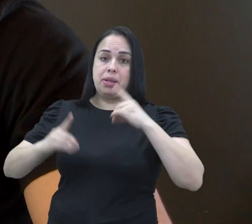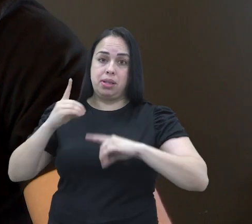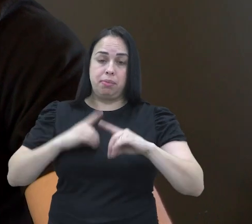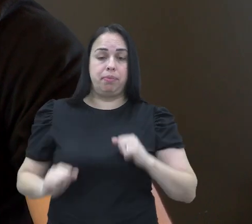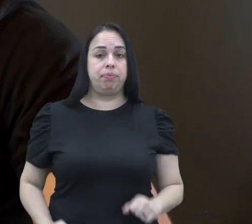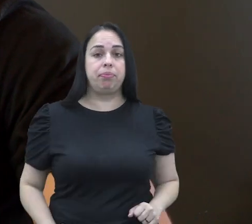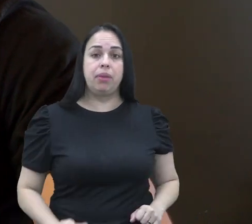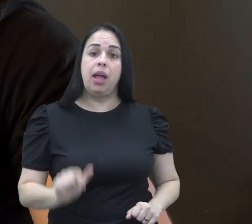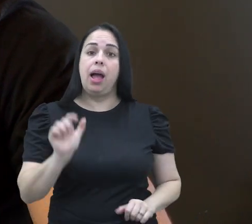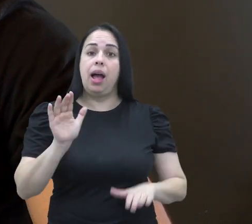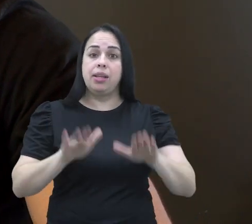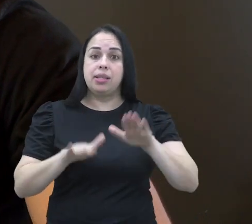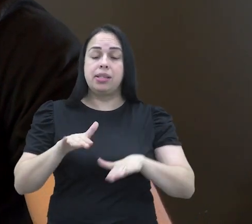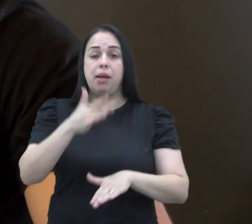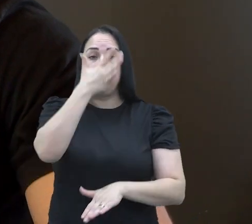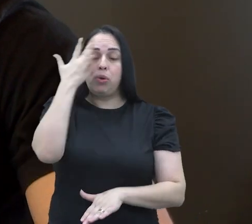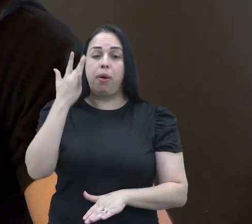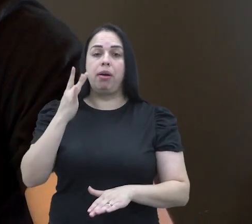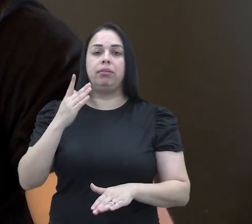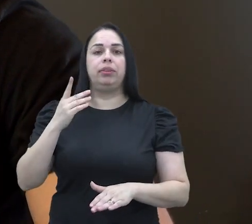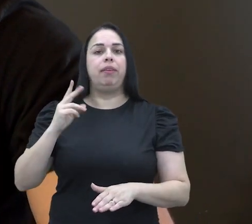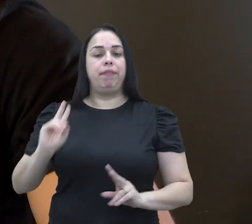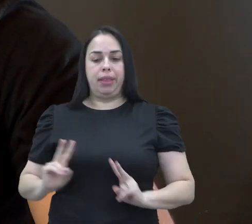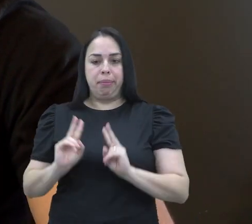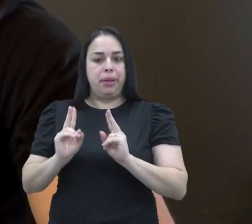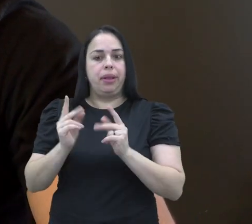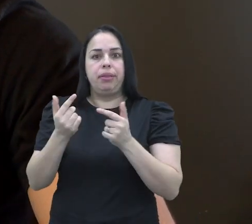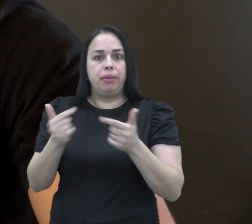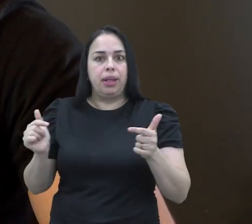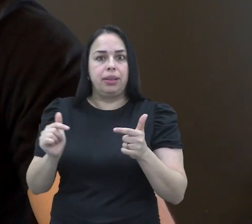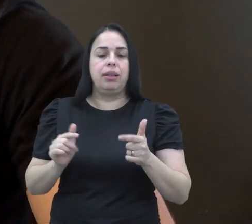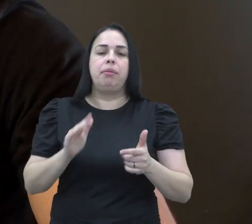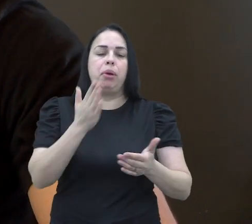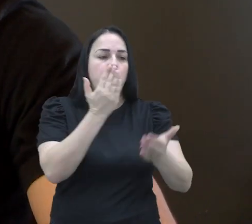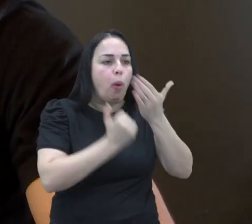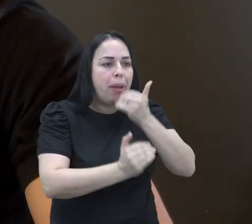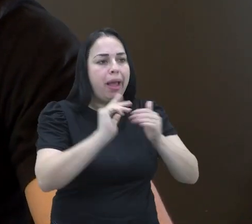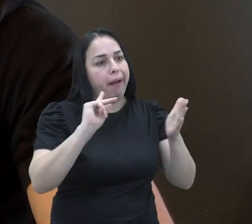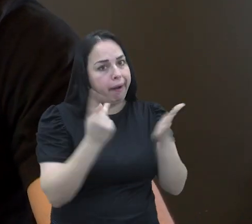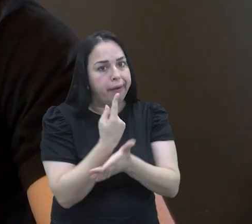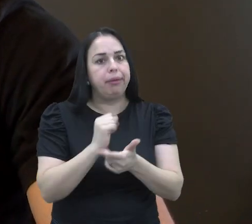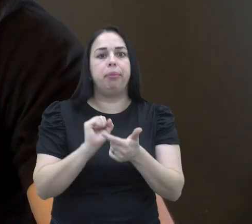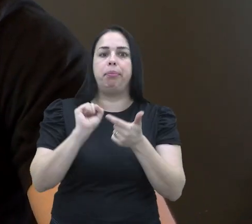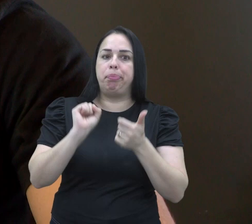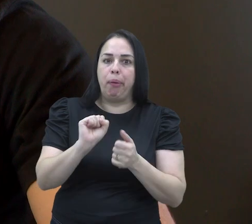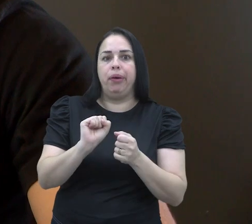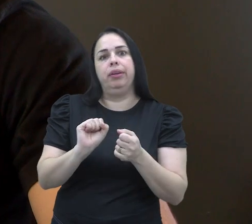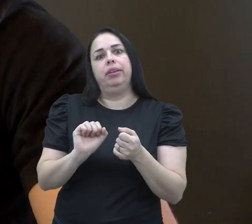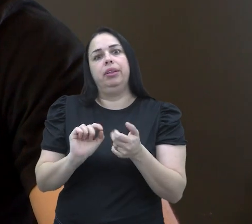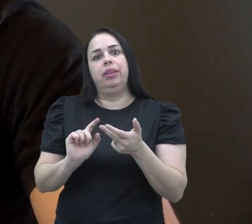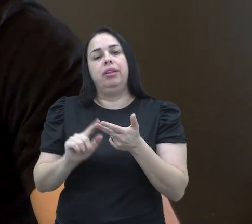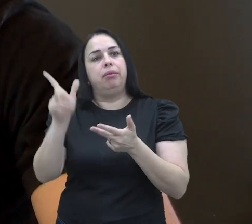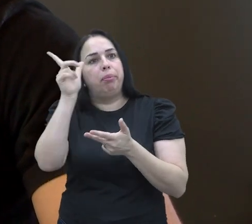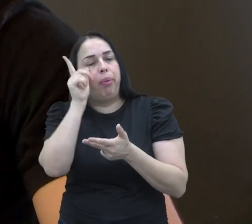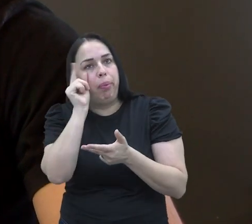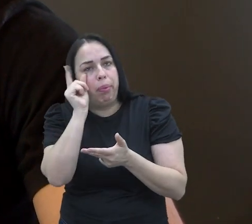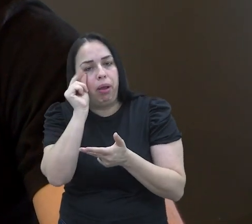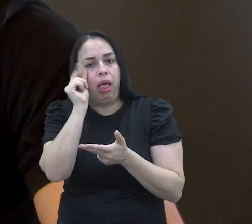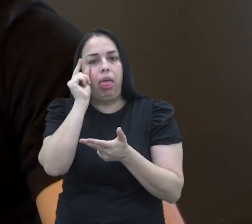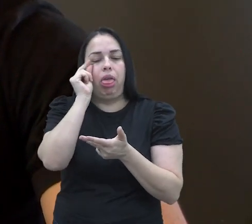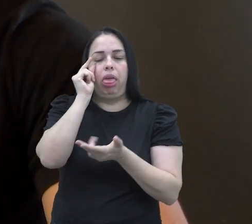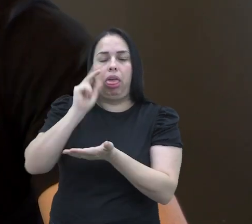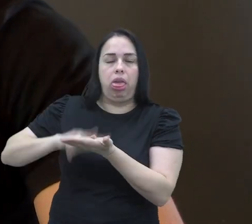A pessoa pode estar com problemas com nutrientes, então a pessoa pode ter uma alimentação defasada, a pessoa pode estar com problema na questão do